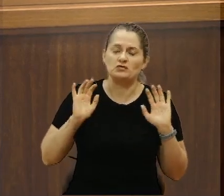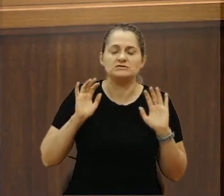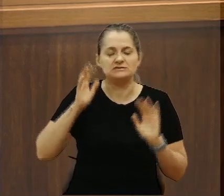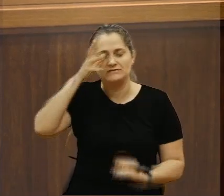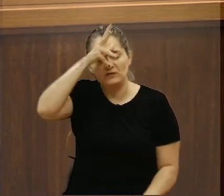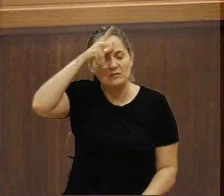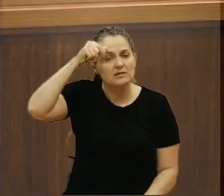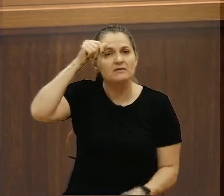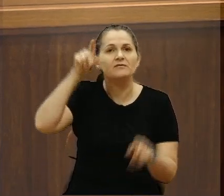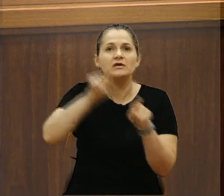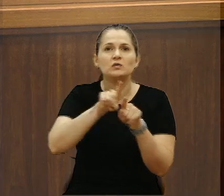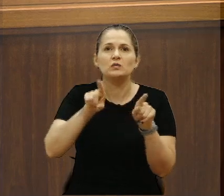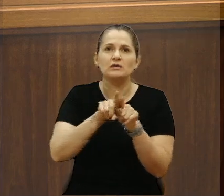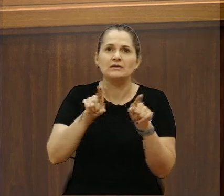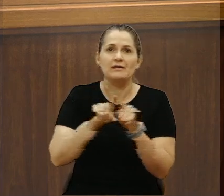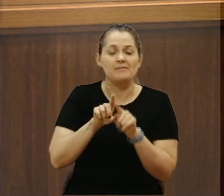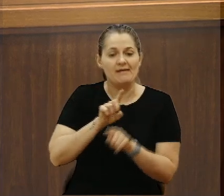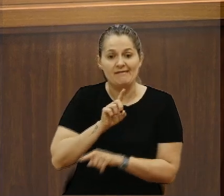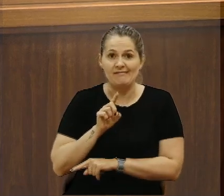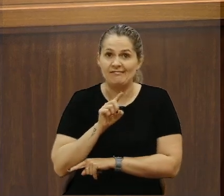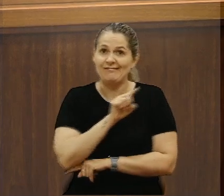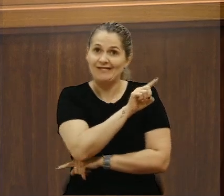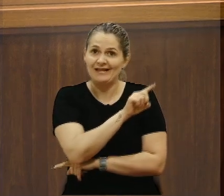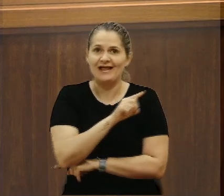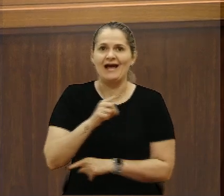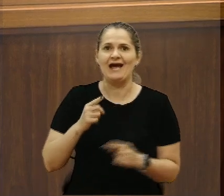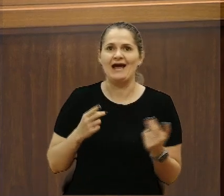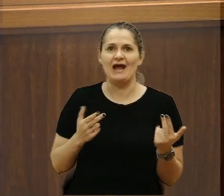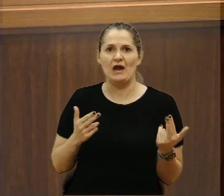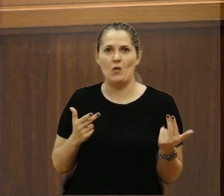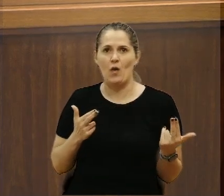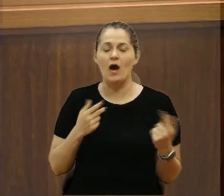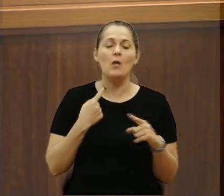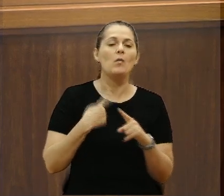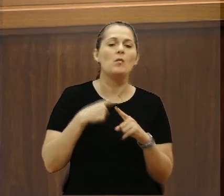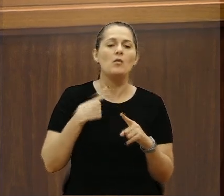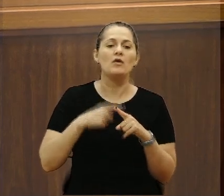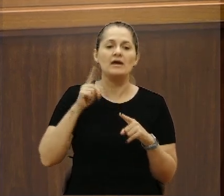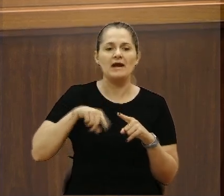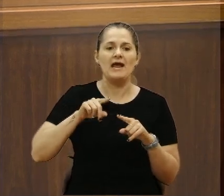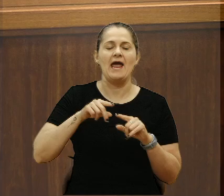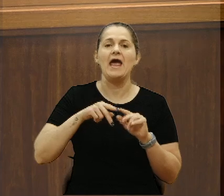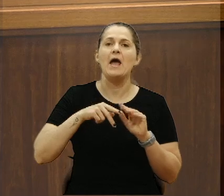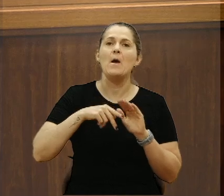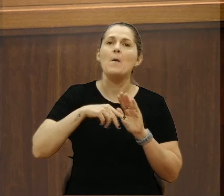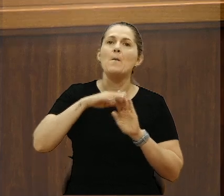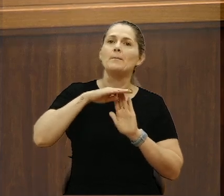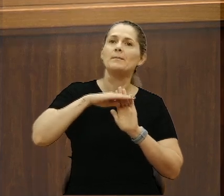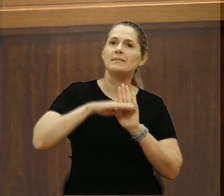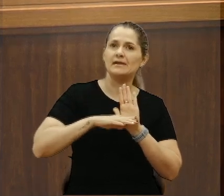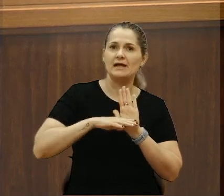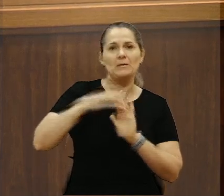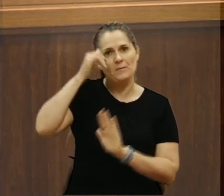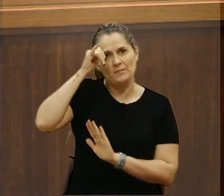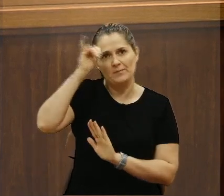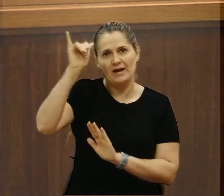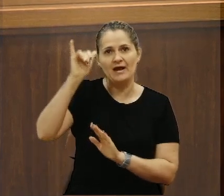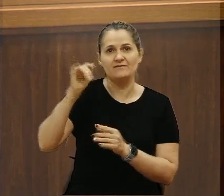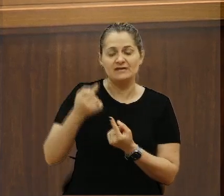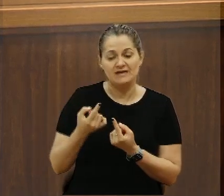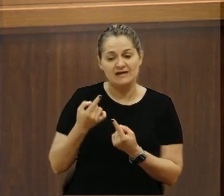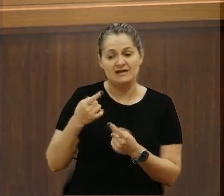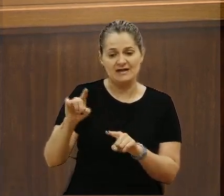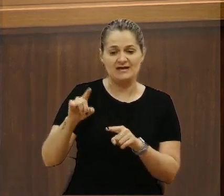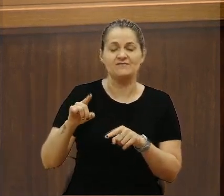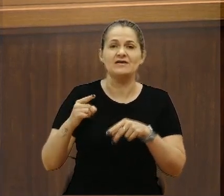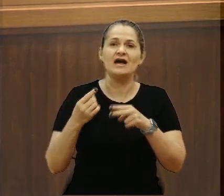também faça no seu âmbito, porque é um plano de prevenção e de enfrentamento ao assédio e